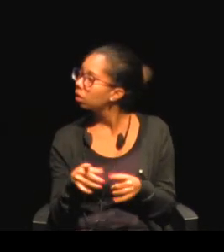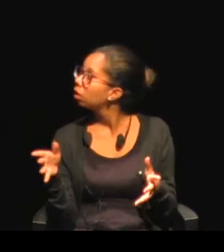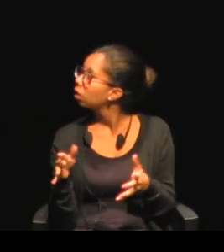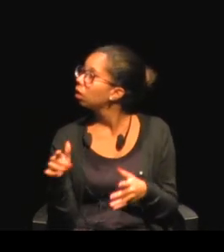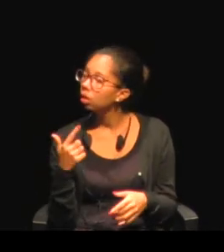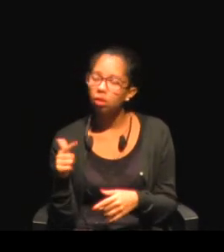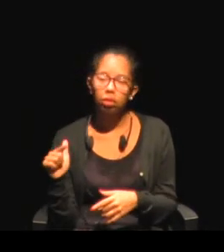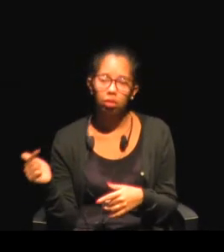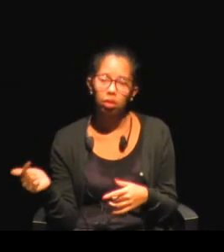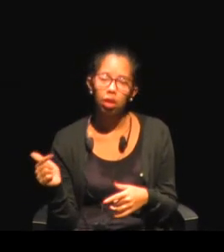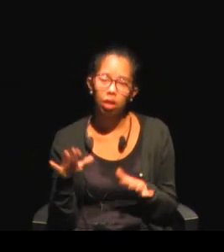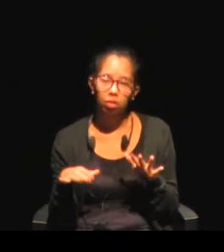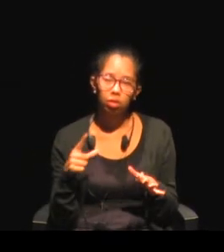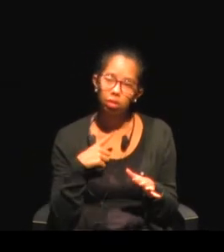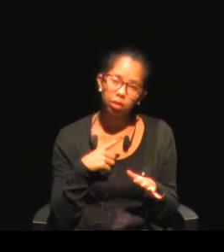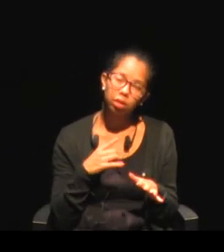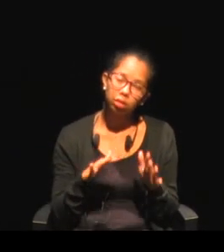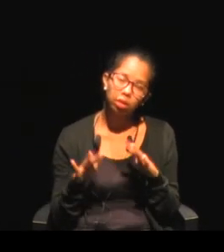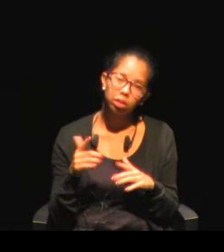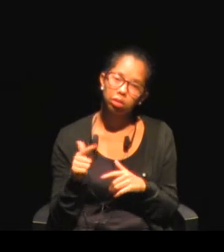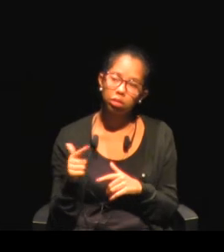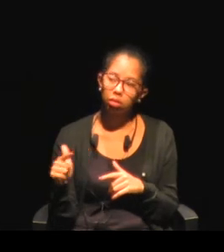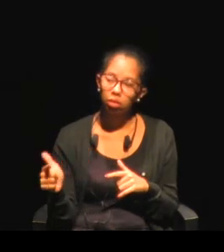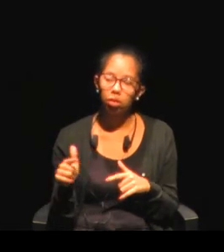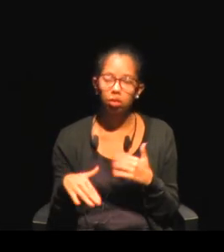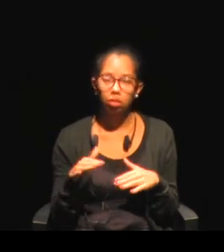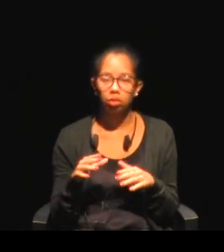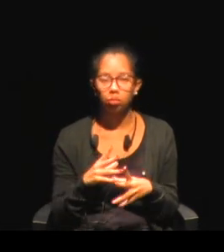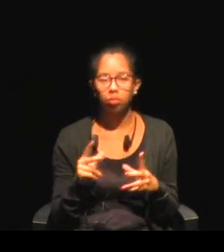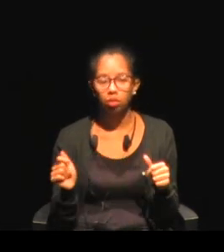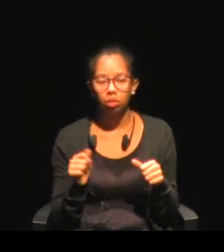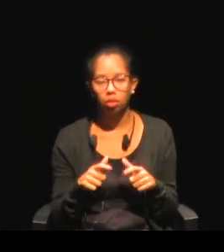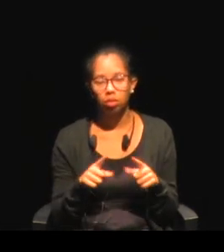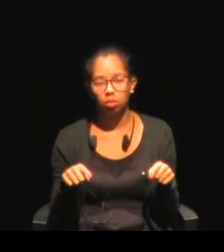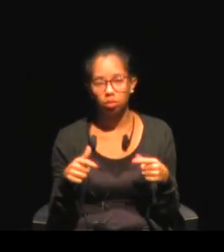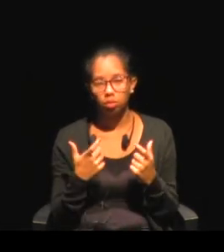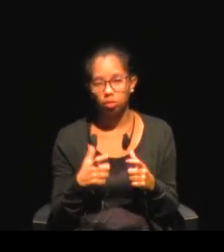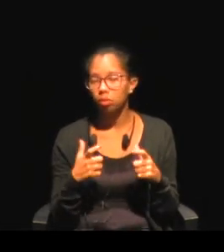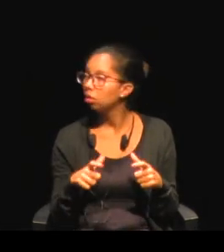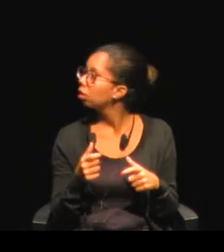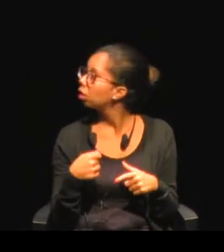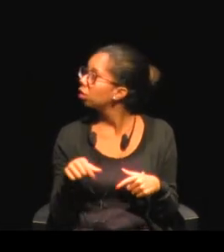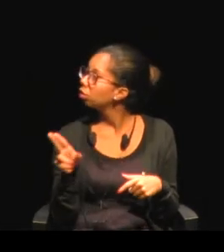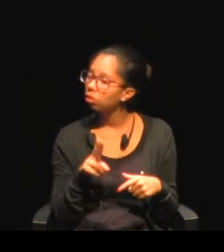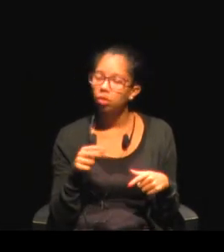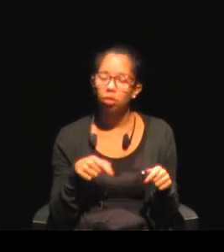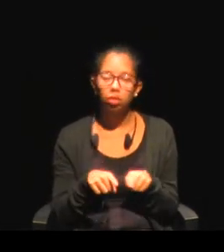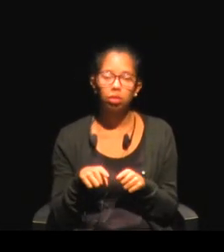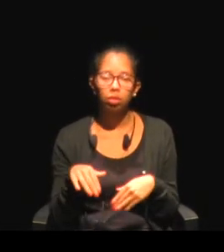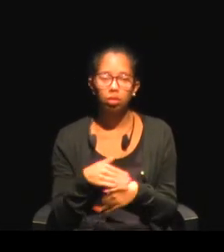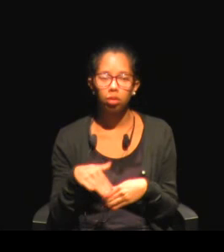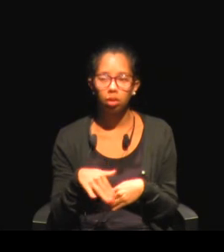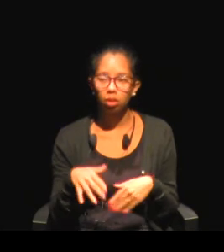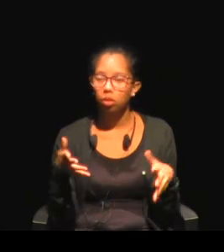na visão do Lúcio Costa, esse quadrado aí. Só uma demarcação sutil de um espaço, né? E essas coisas aqui são coisas que ruíram,